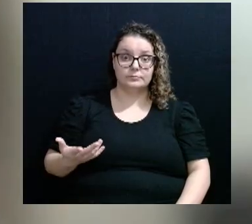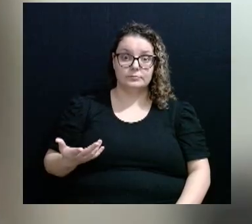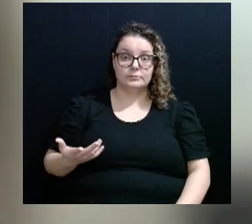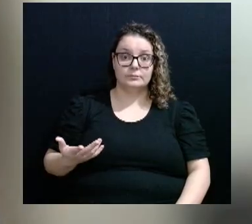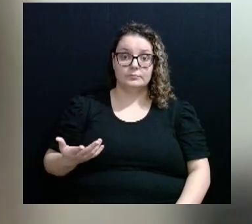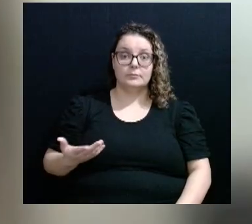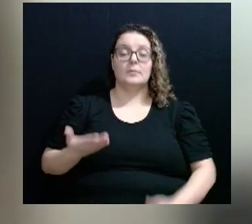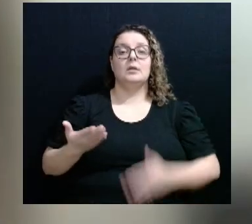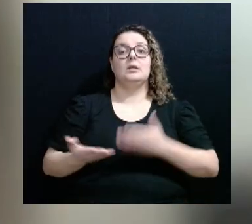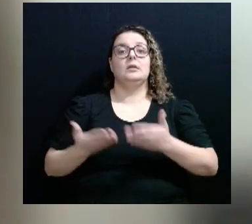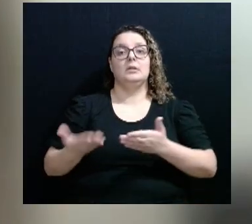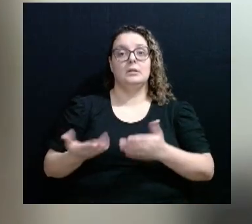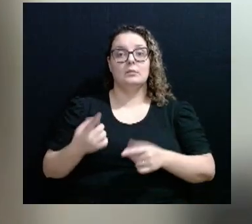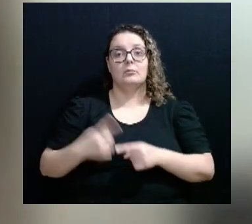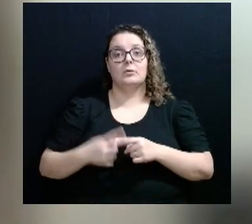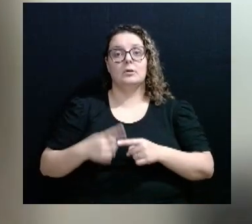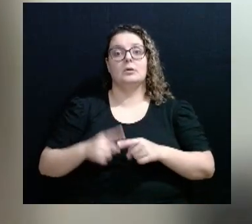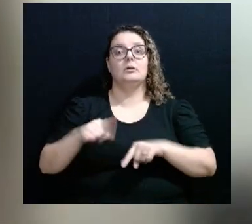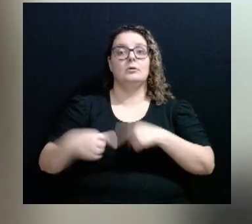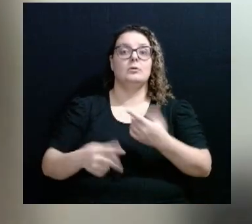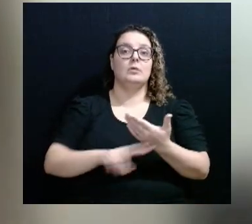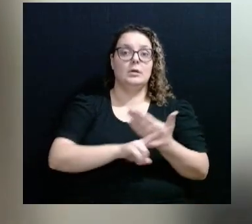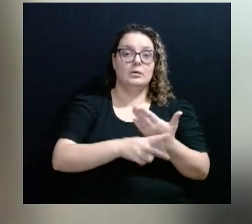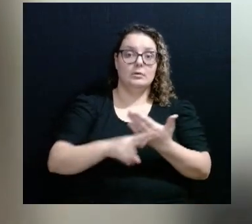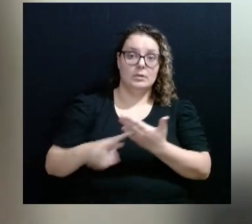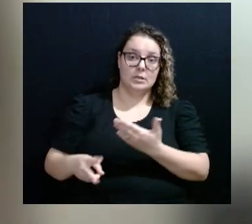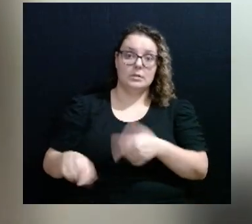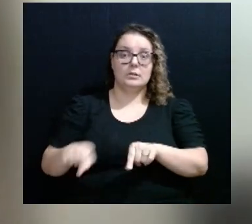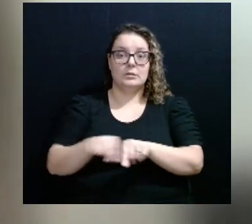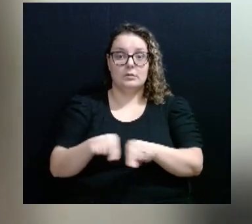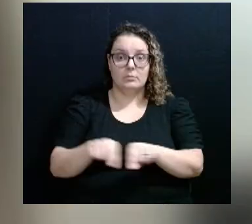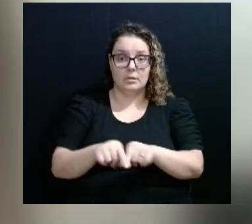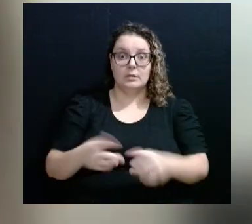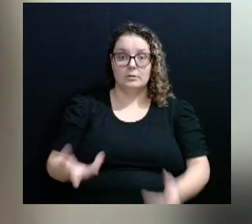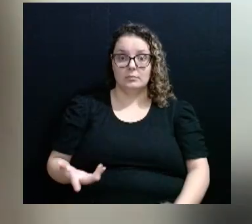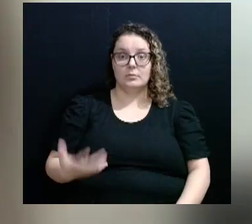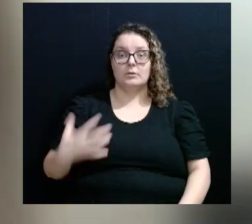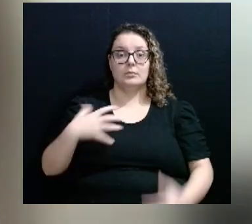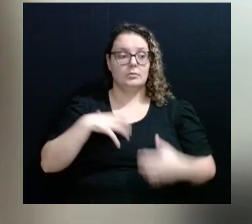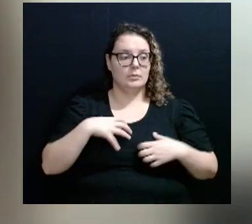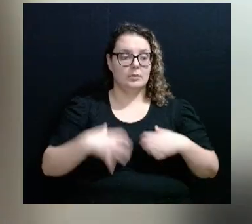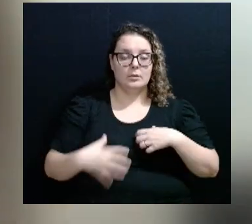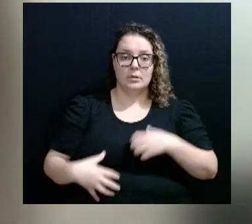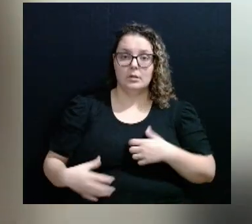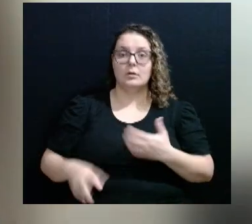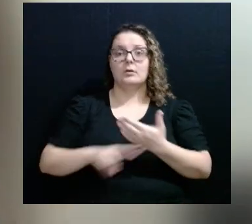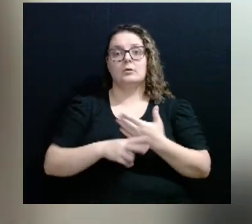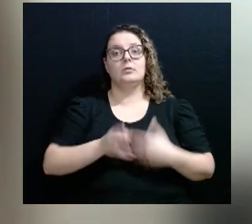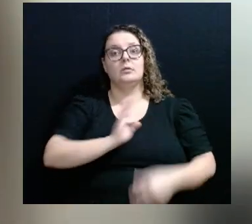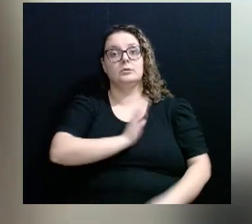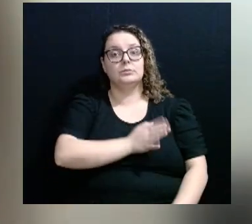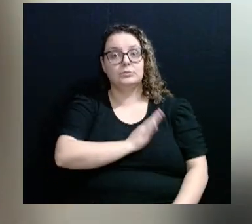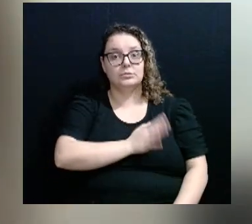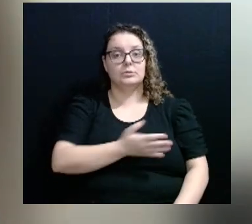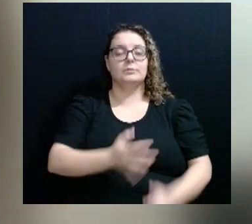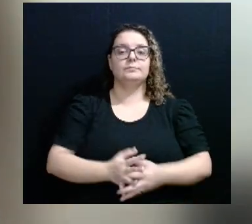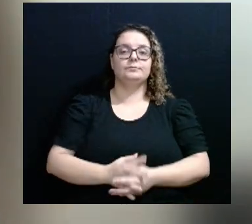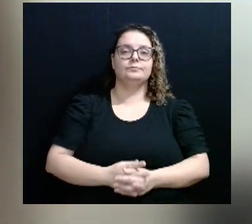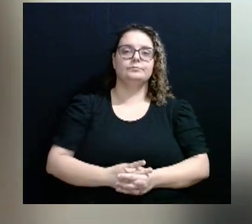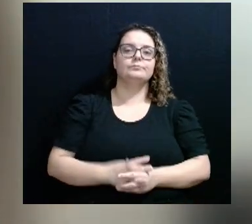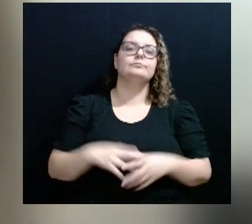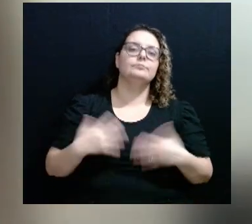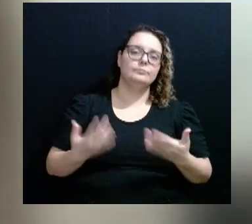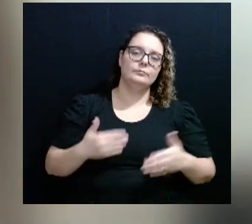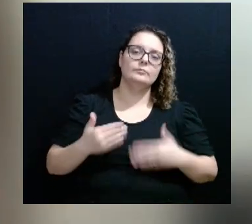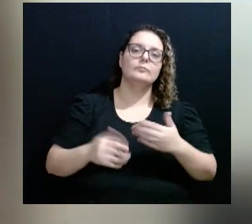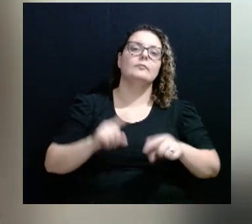né? E tratar, porque aí traz outras consequências também, né, no organismo, consequências